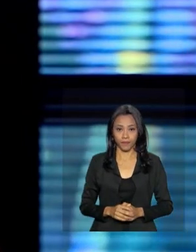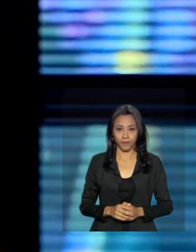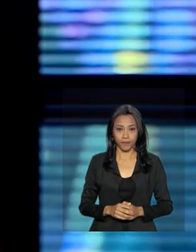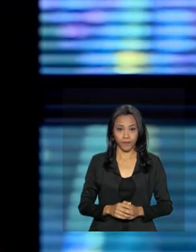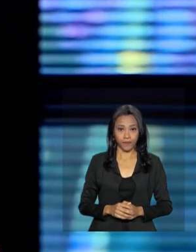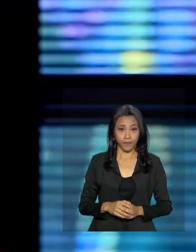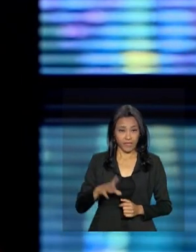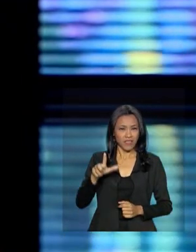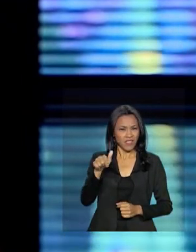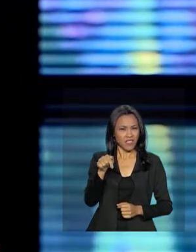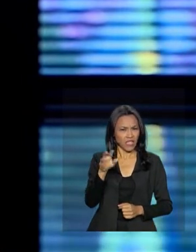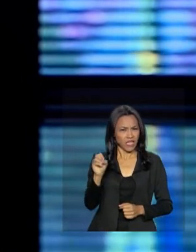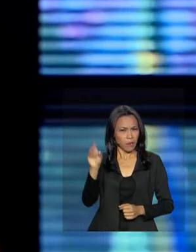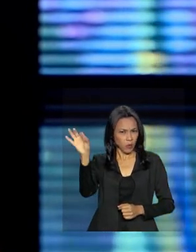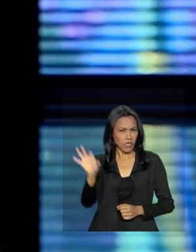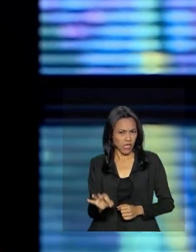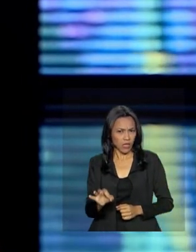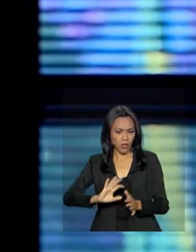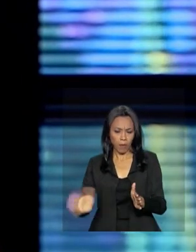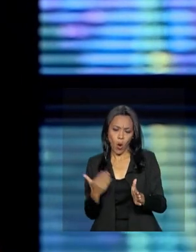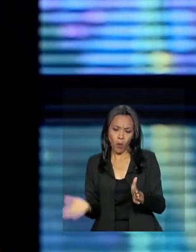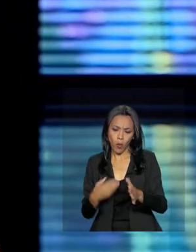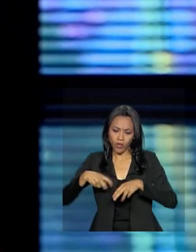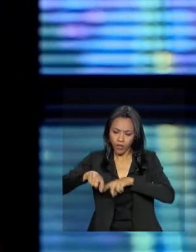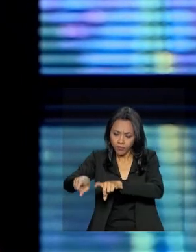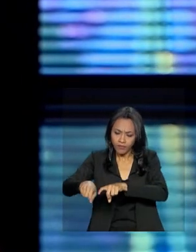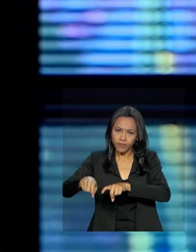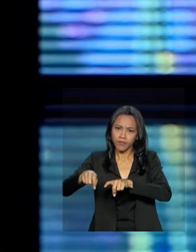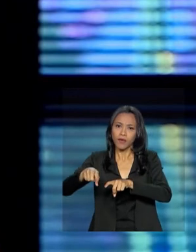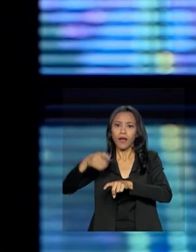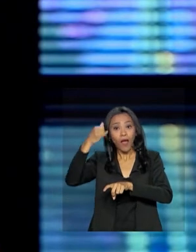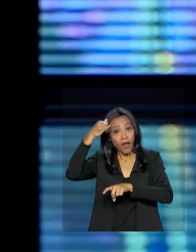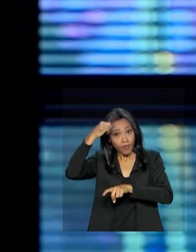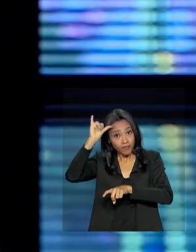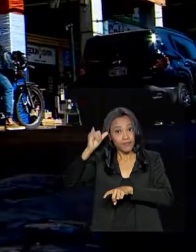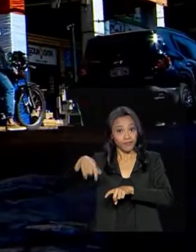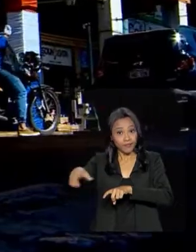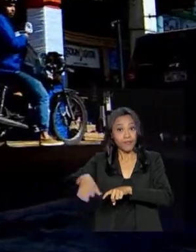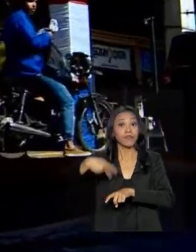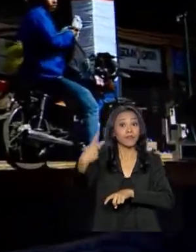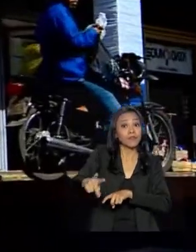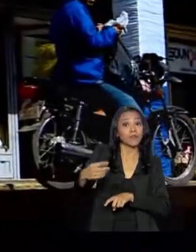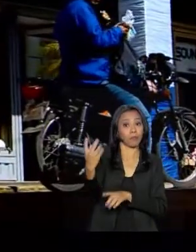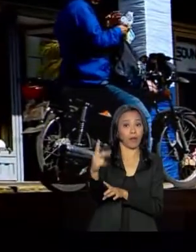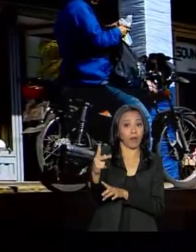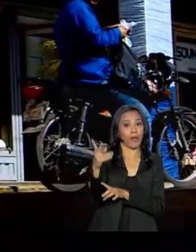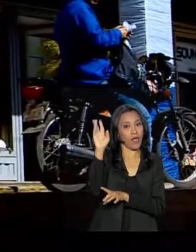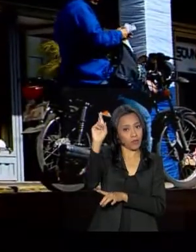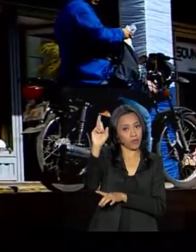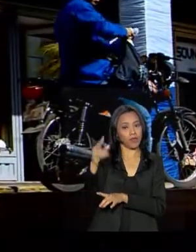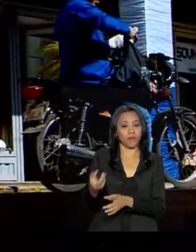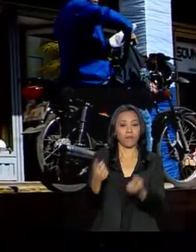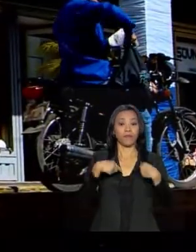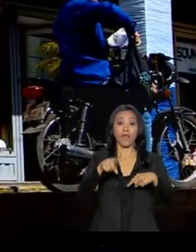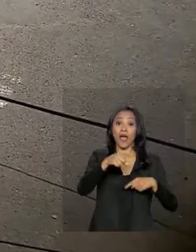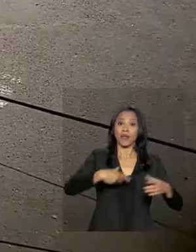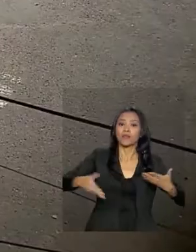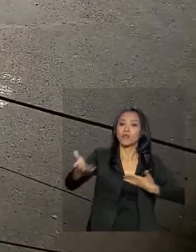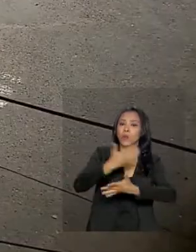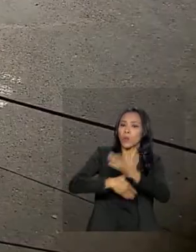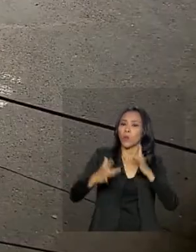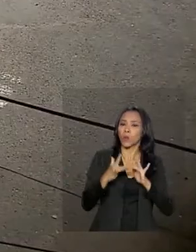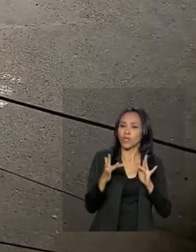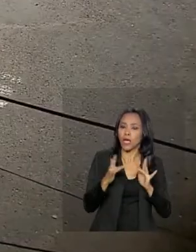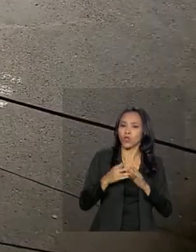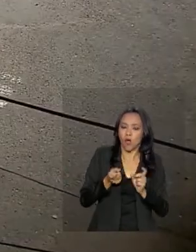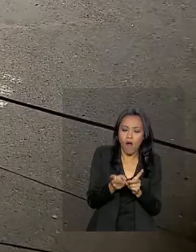próximo a 70% da produção agropecuária do Paraguai hoje em dia. As relações comerciais também se fortaleceram. E